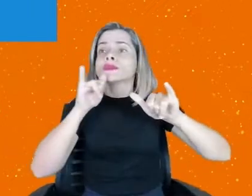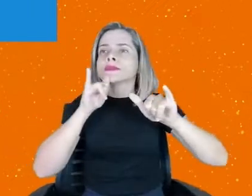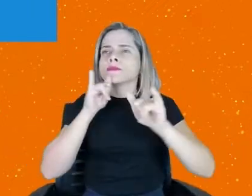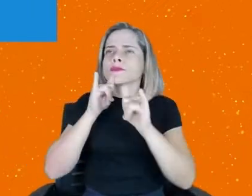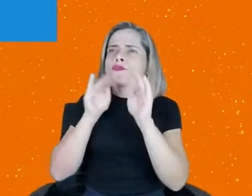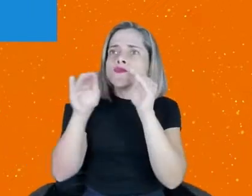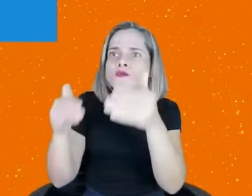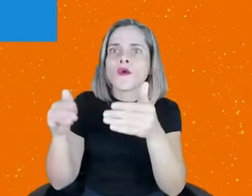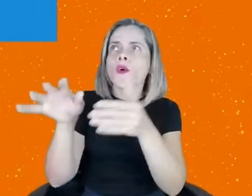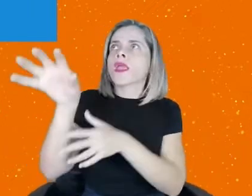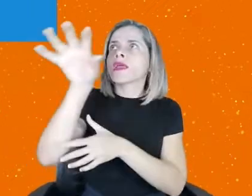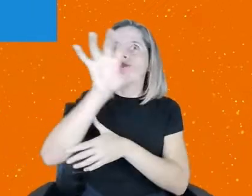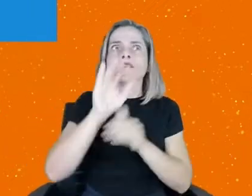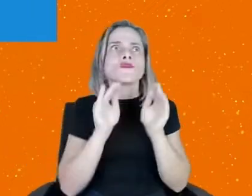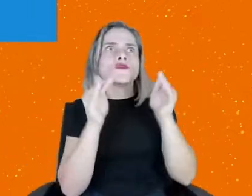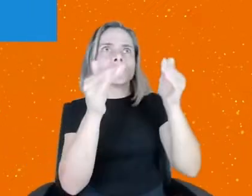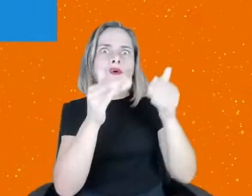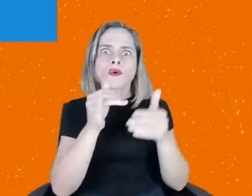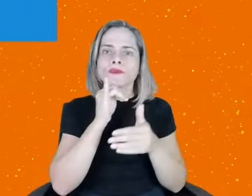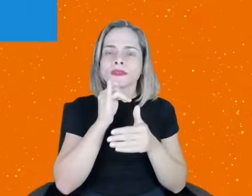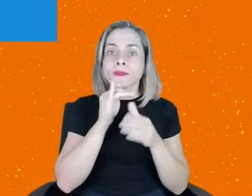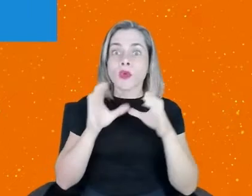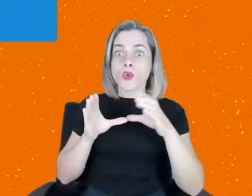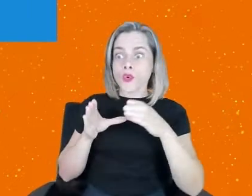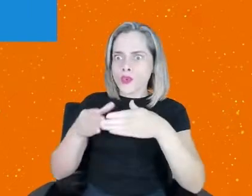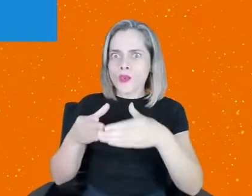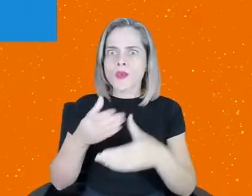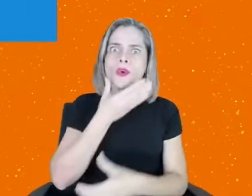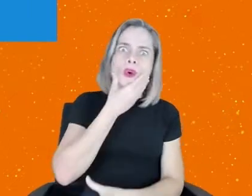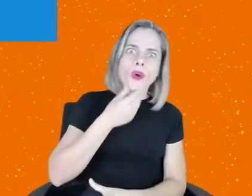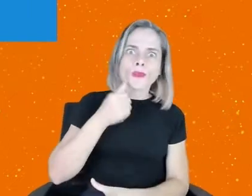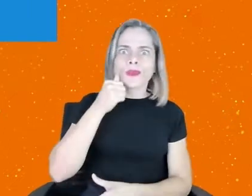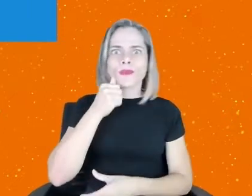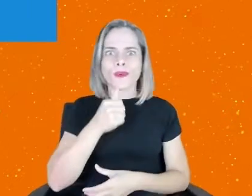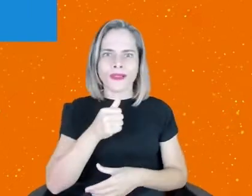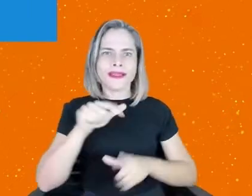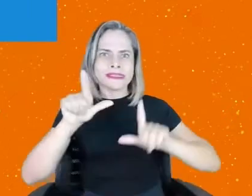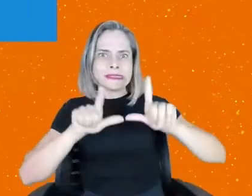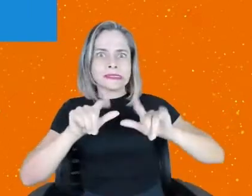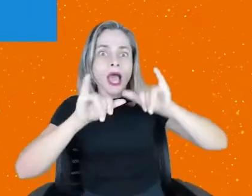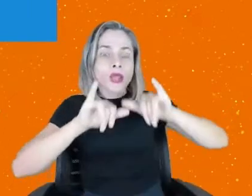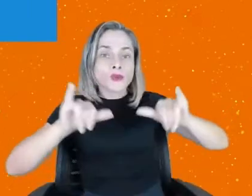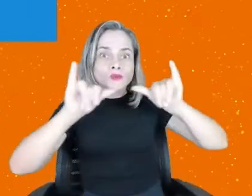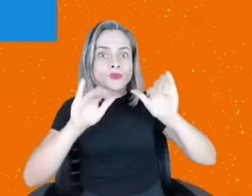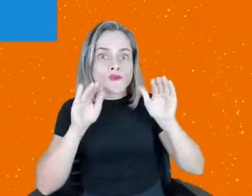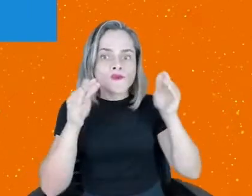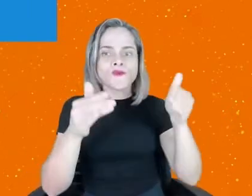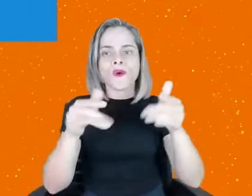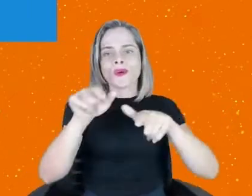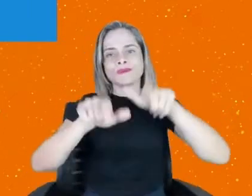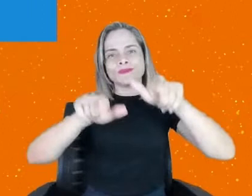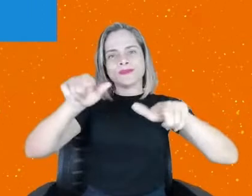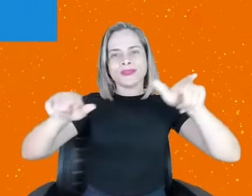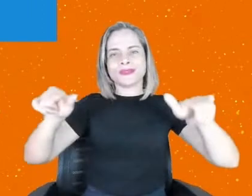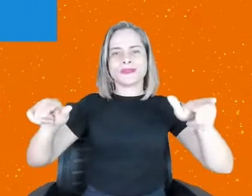por grupos por gênero e atende do almoço você está falando Jurandir eu tô aqui